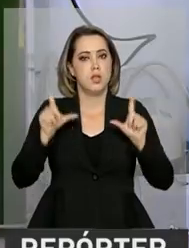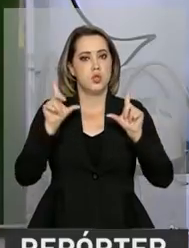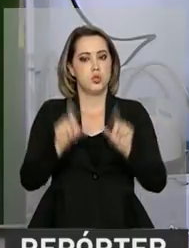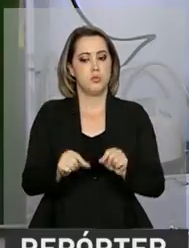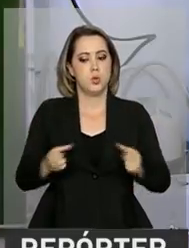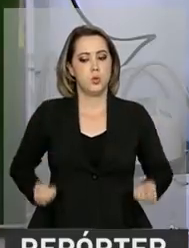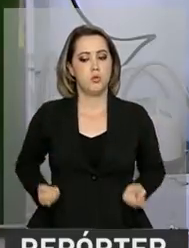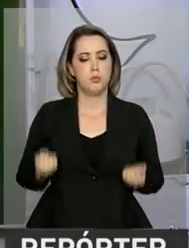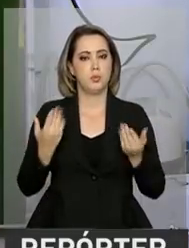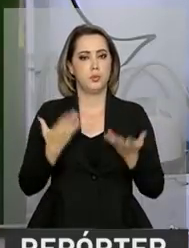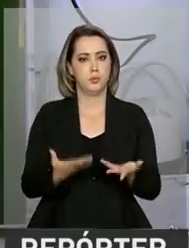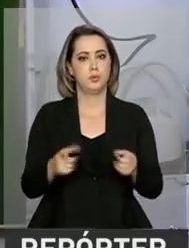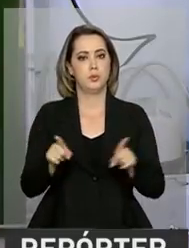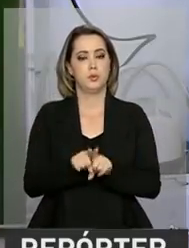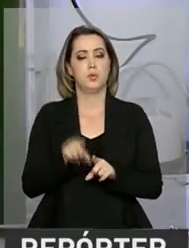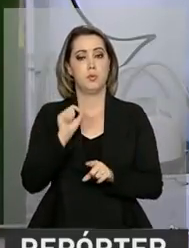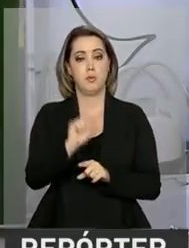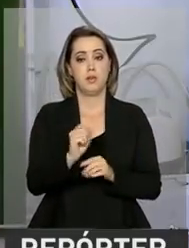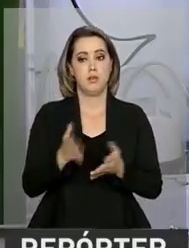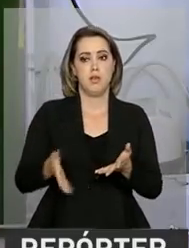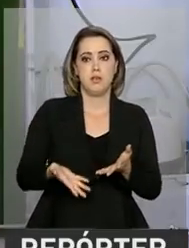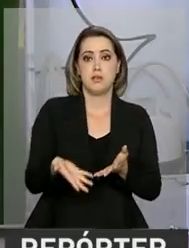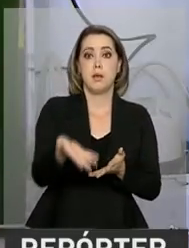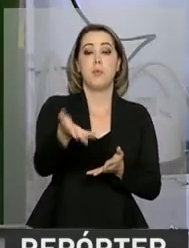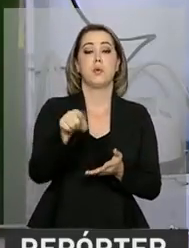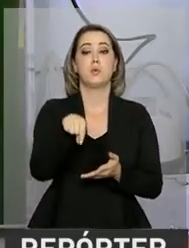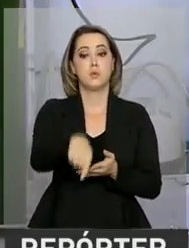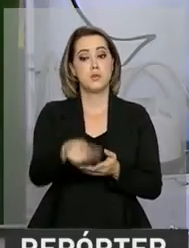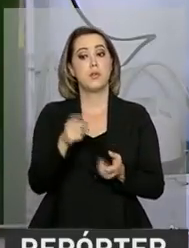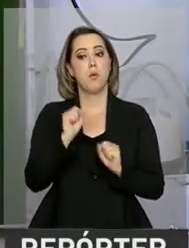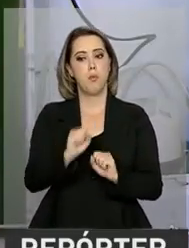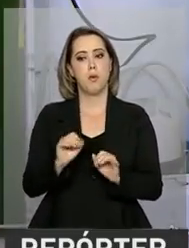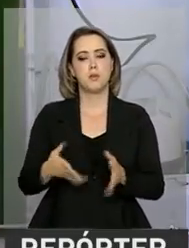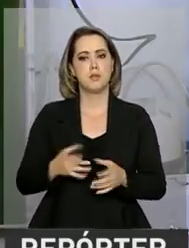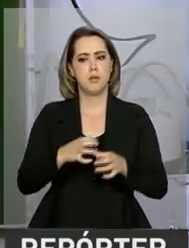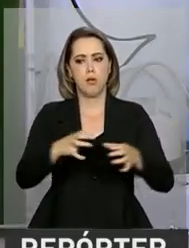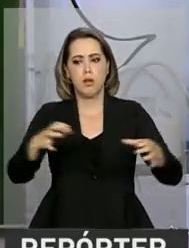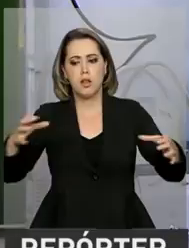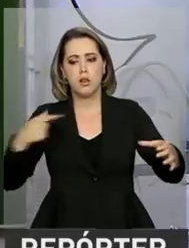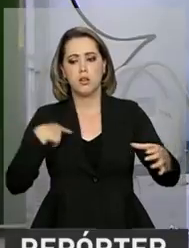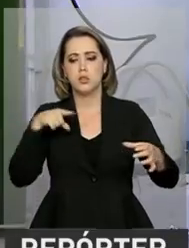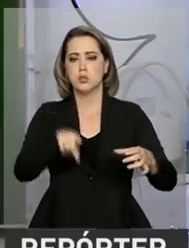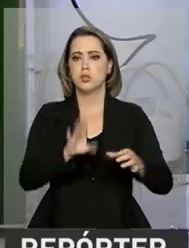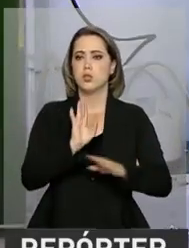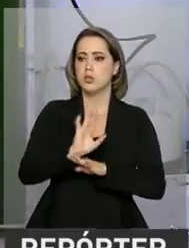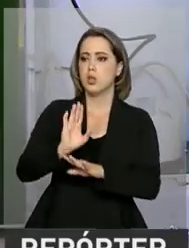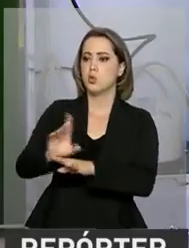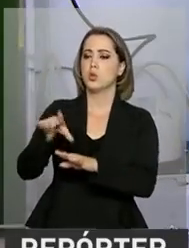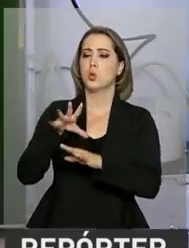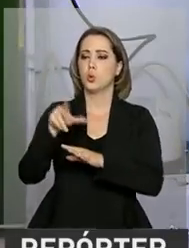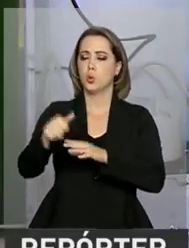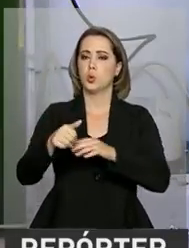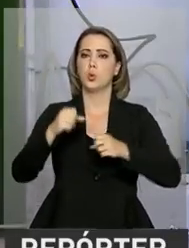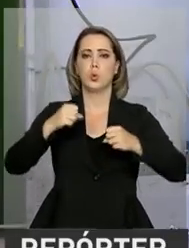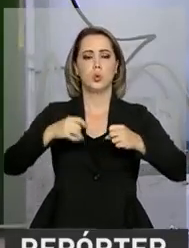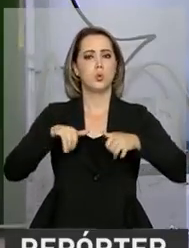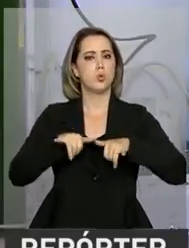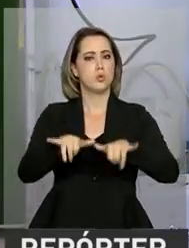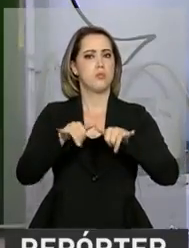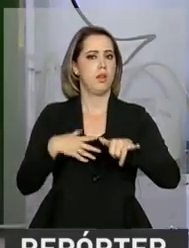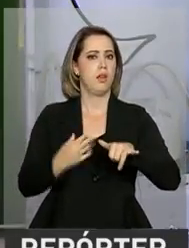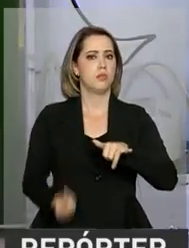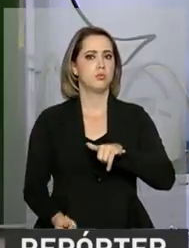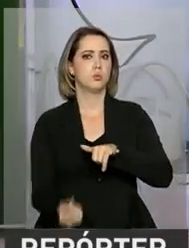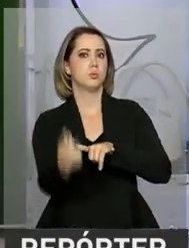desse ganho de escala para que essa produção dessa matéria-prima seja tão grande a ponto de você abastecer esses mercados de alto valor agregado, mas